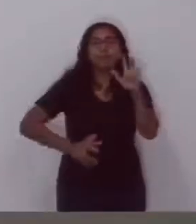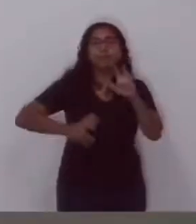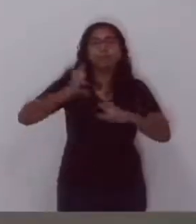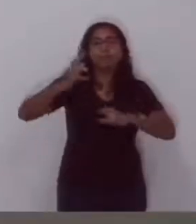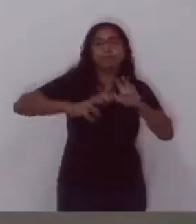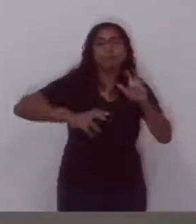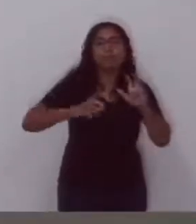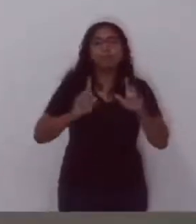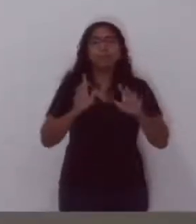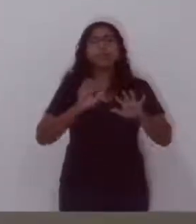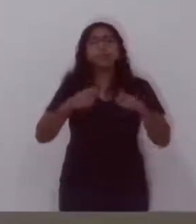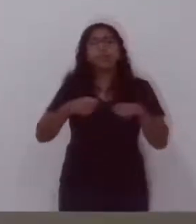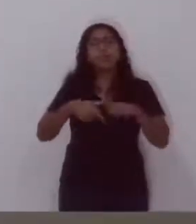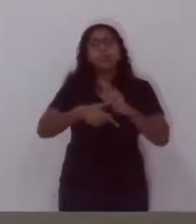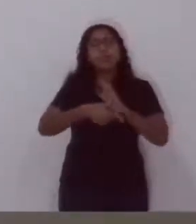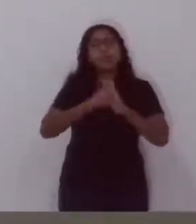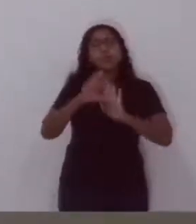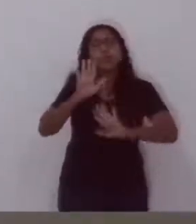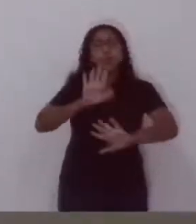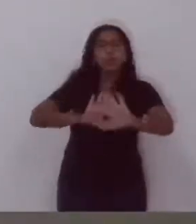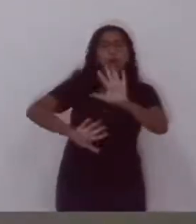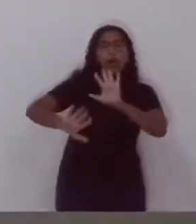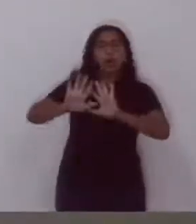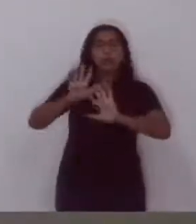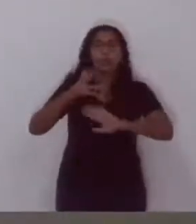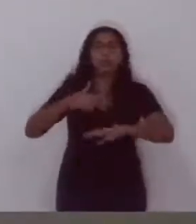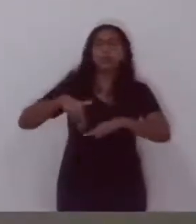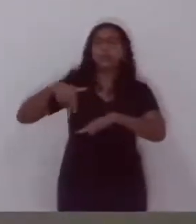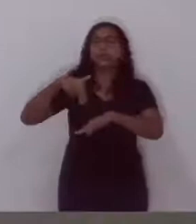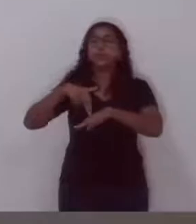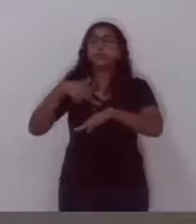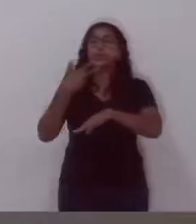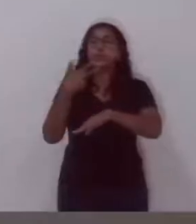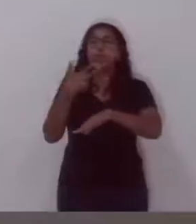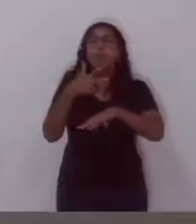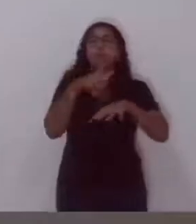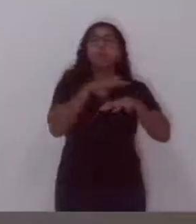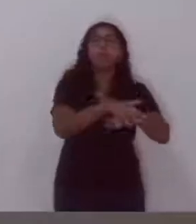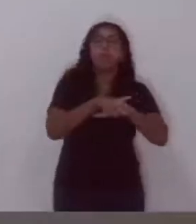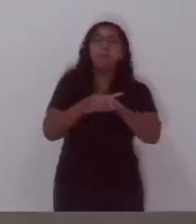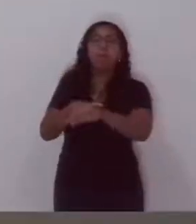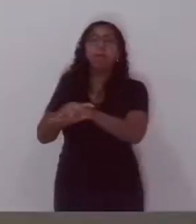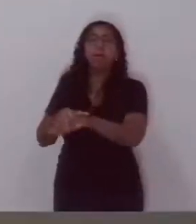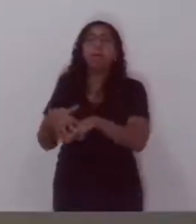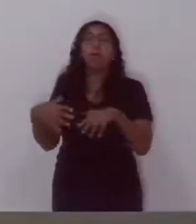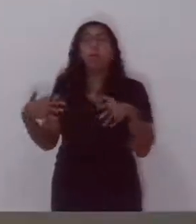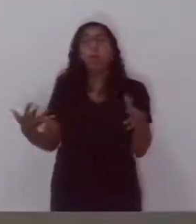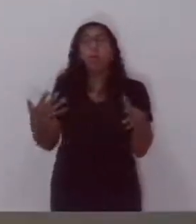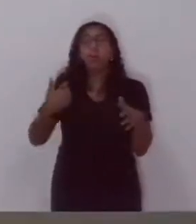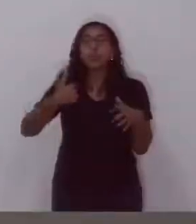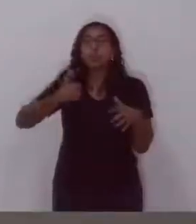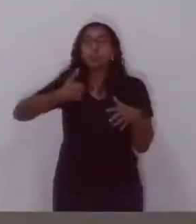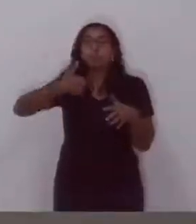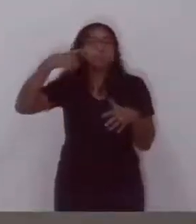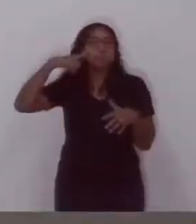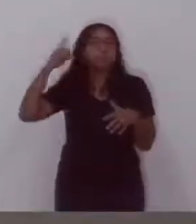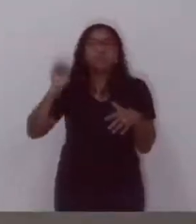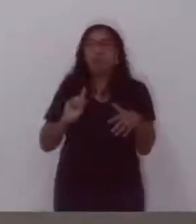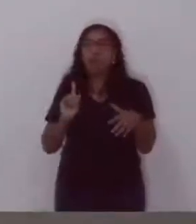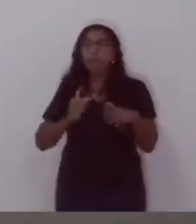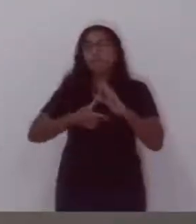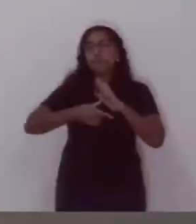própria prudência, antes de vir à tribuna, ou antes de falar algumas coisas sem conhecimento de causa, antes de ir nas